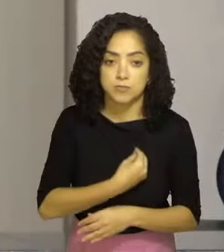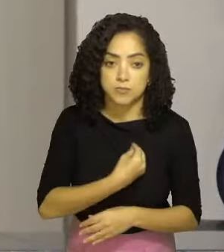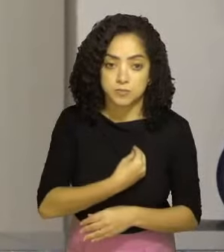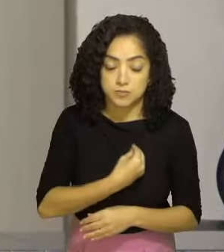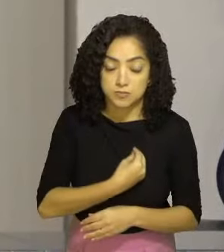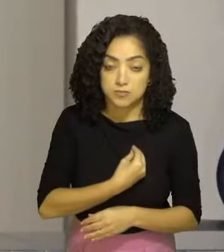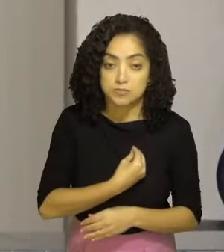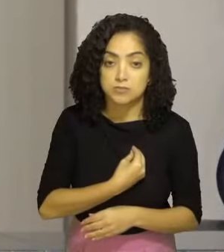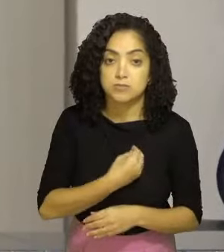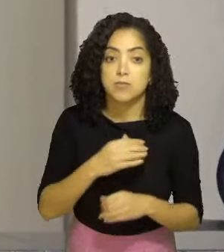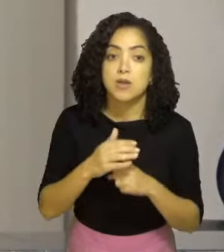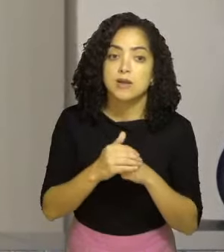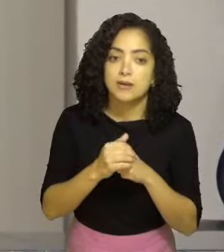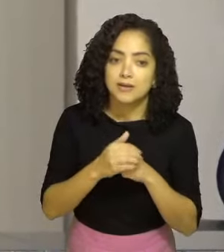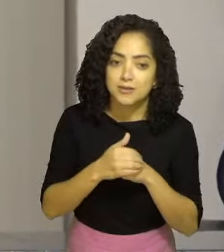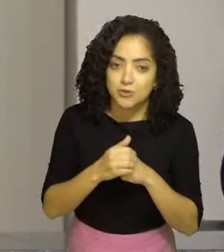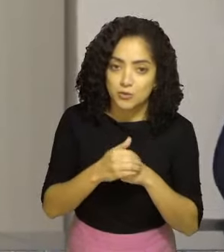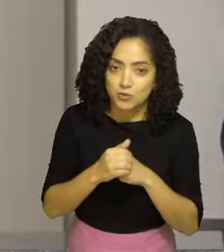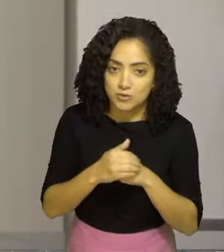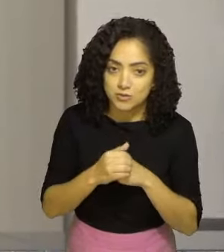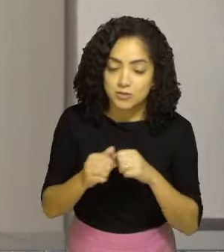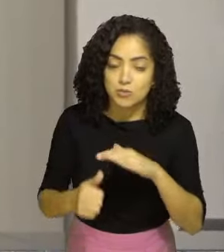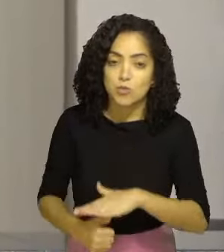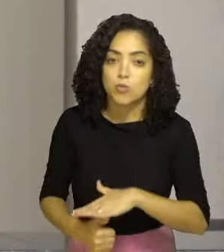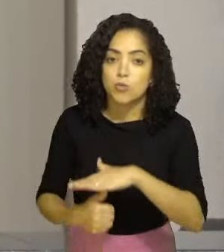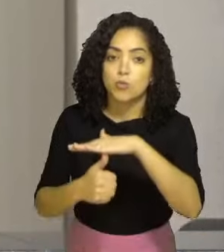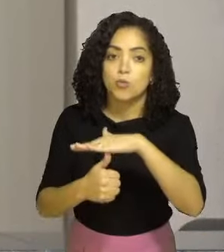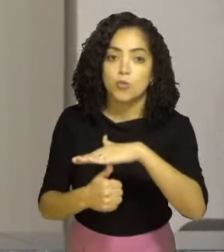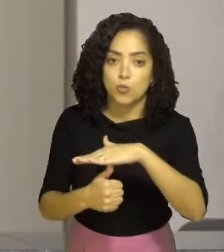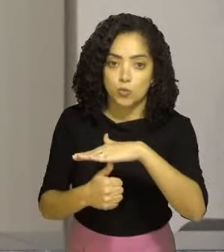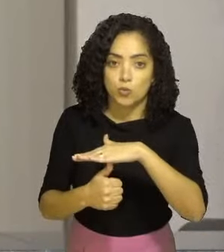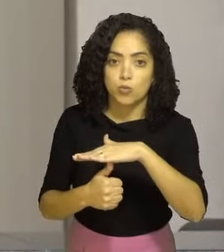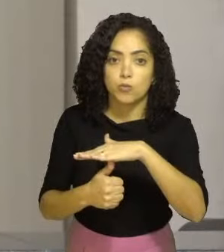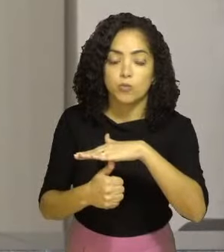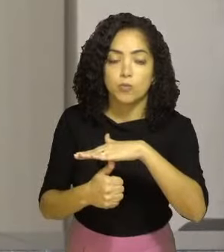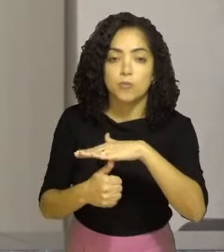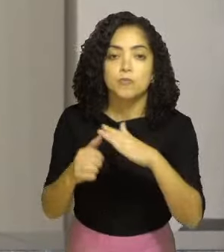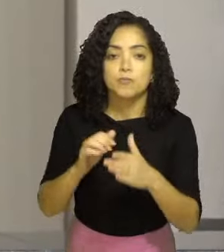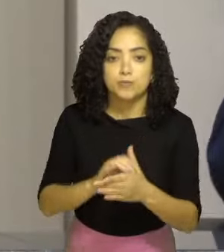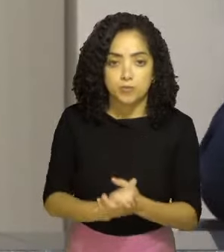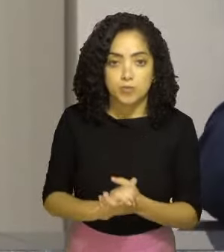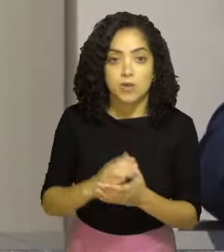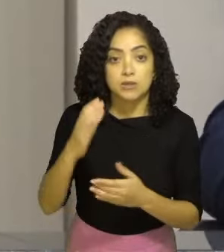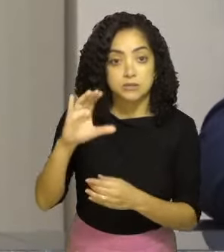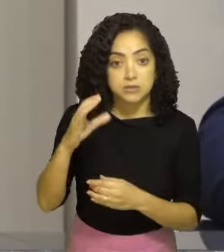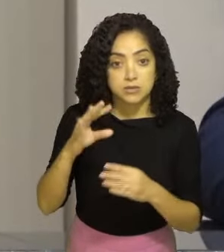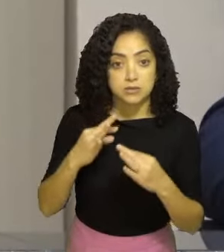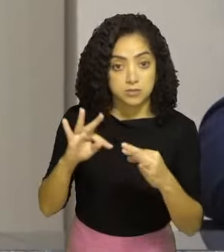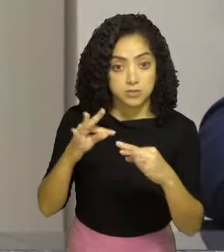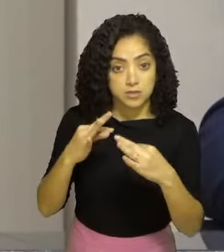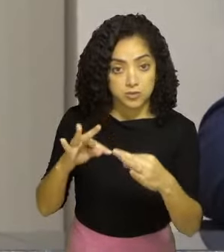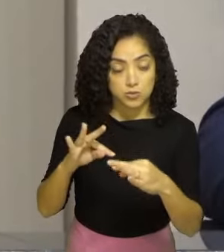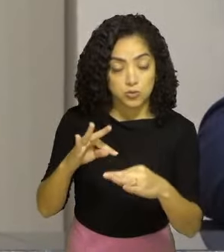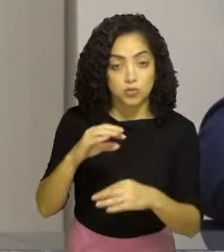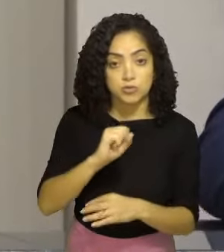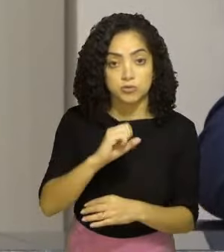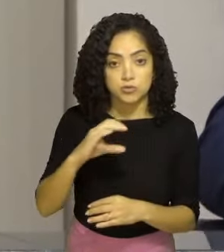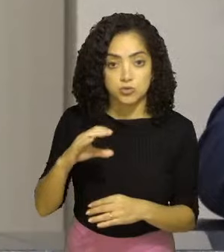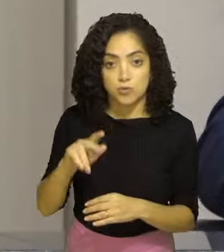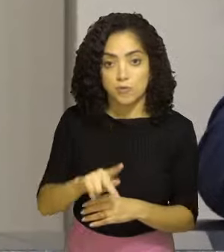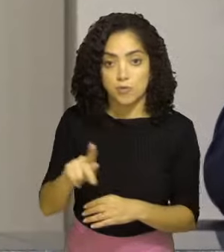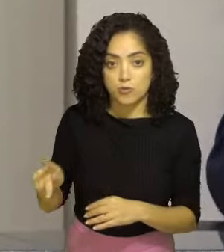também carinhosamente ao nosso reitor do Instituto Federal de Educação, Ciência e Tecnologia de Santa Catarina, o